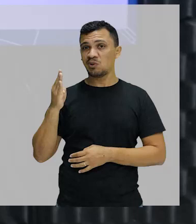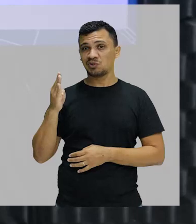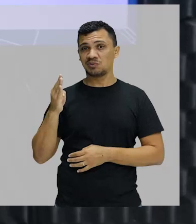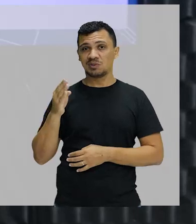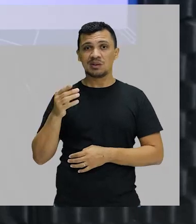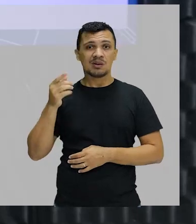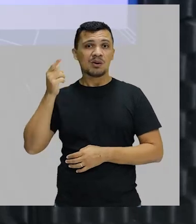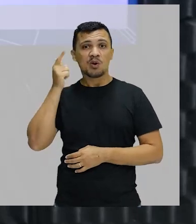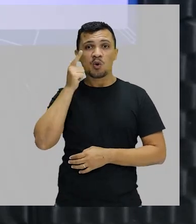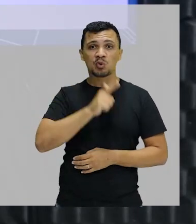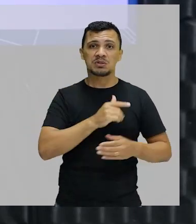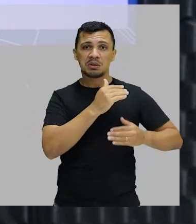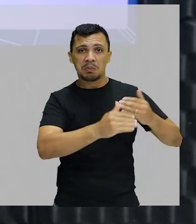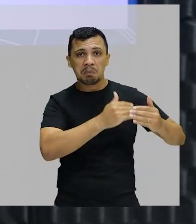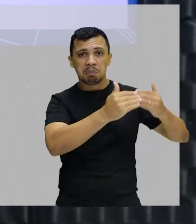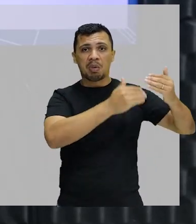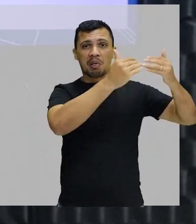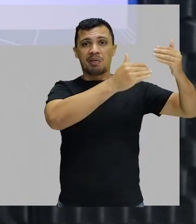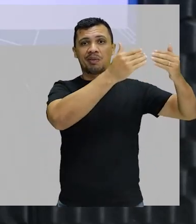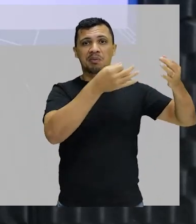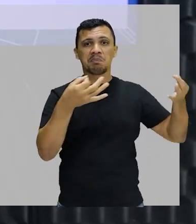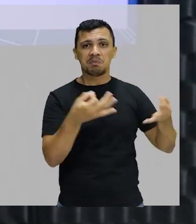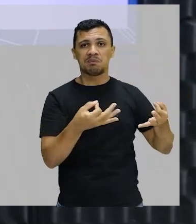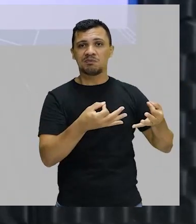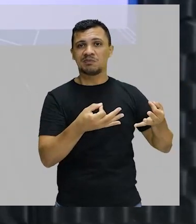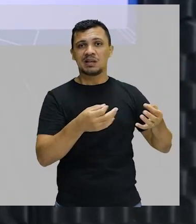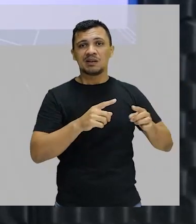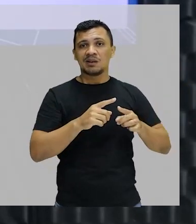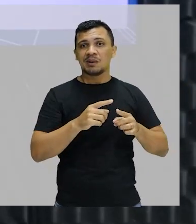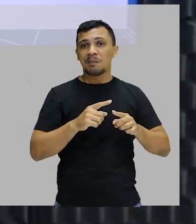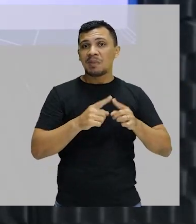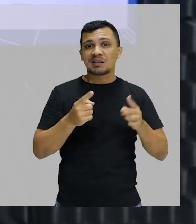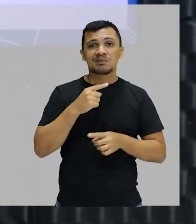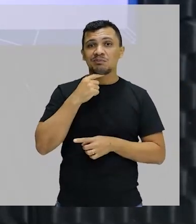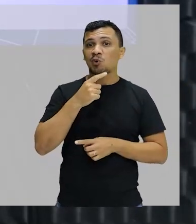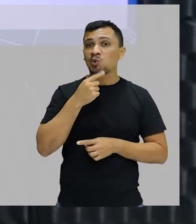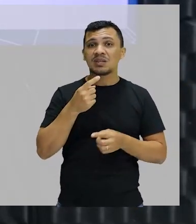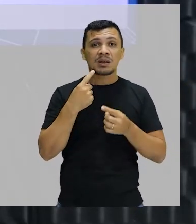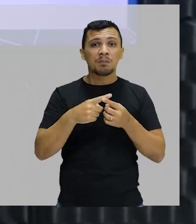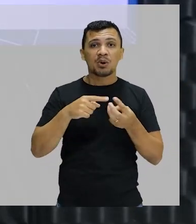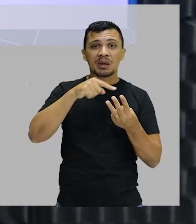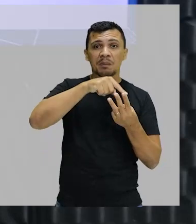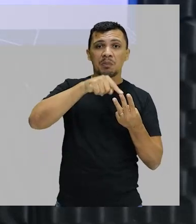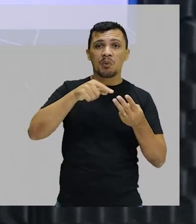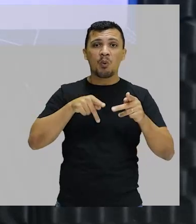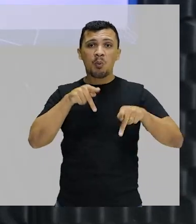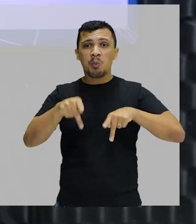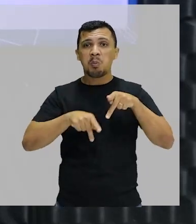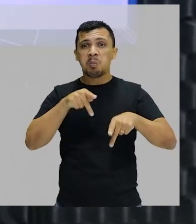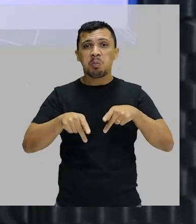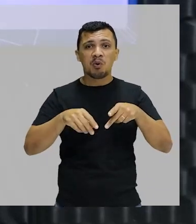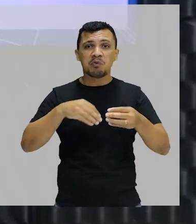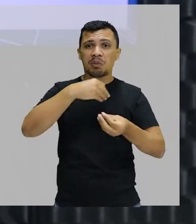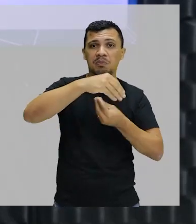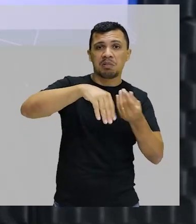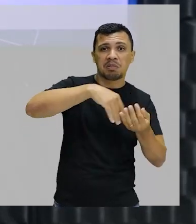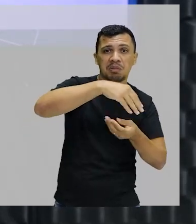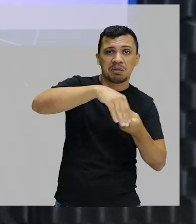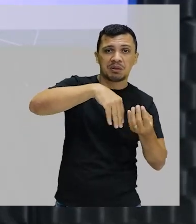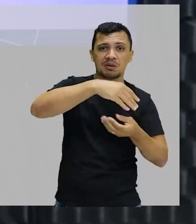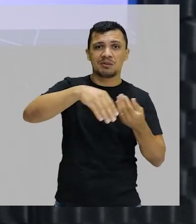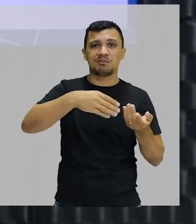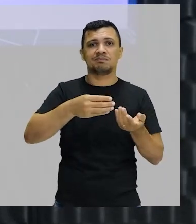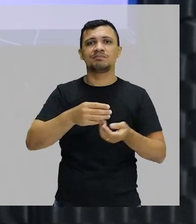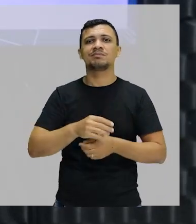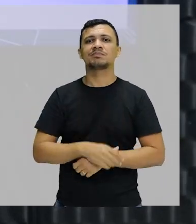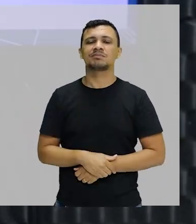desenvolvida, uma nação grandiosa, né? E a ideia era que não seria por conta da formação do seu povo, da mestiçagem, da mistura de